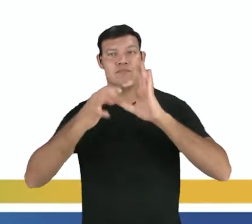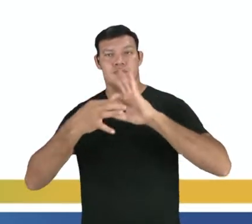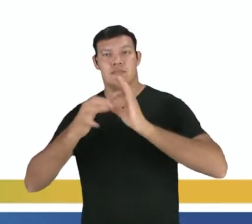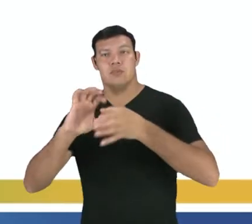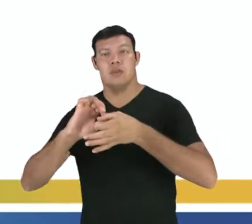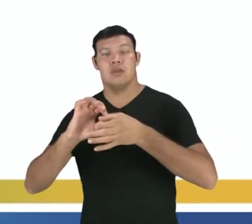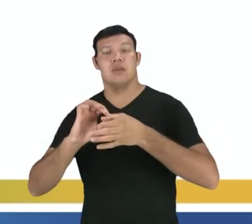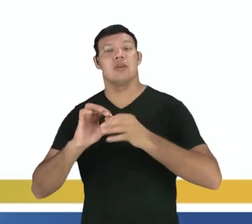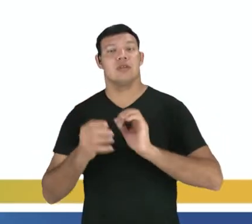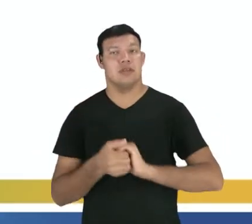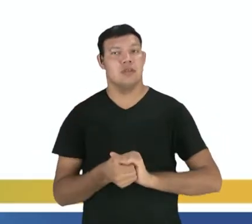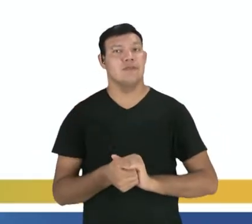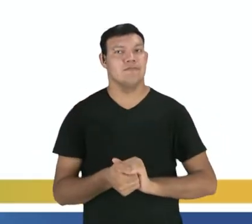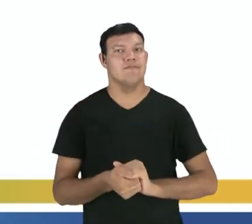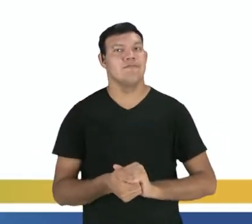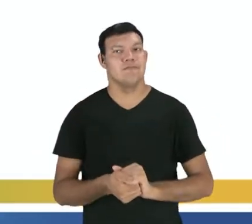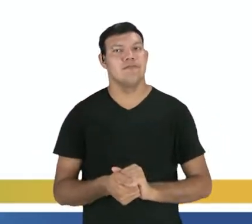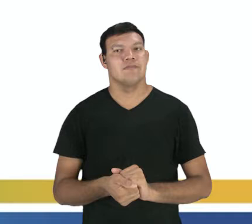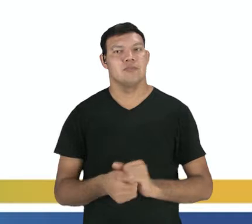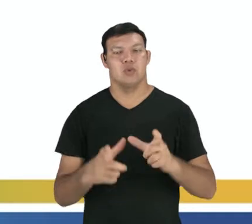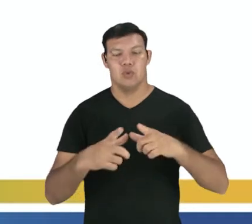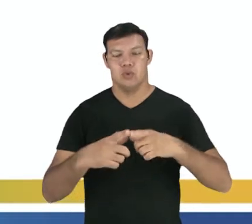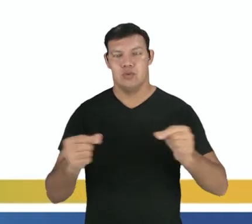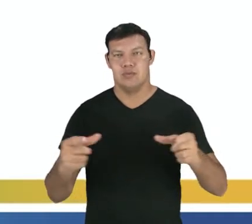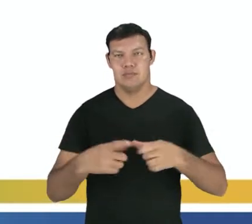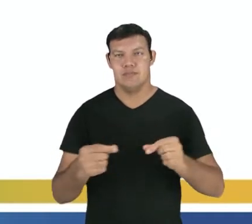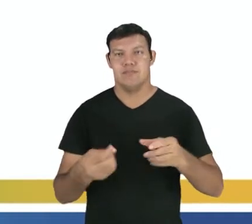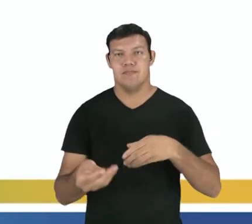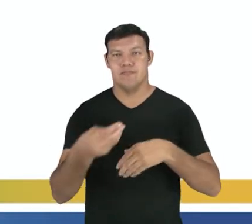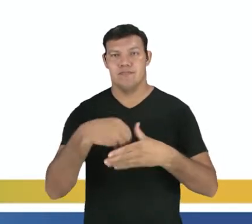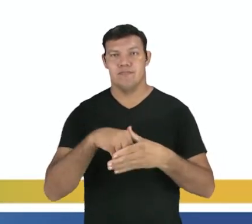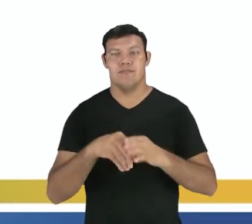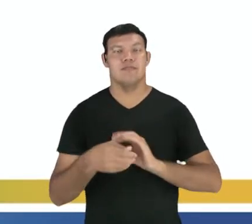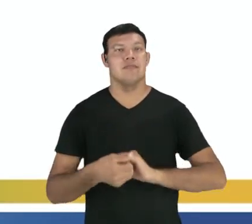tempo dentro das Olimpíadas.